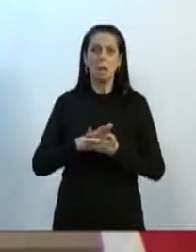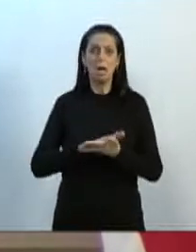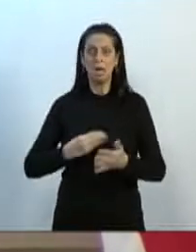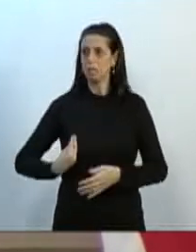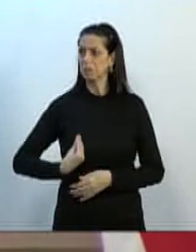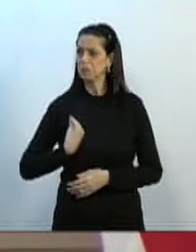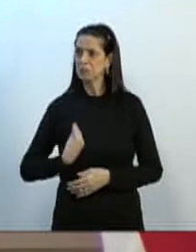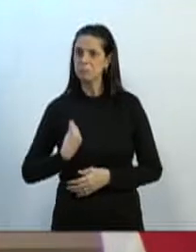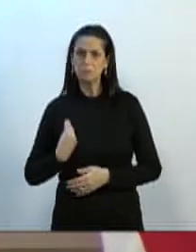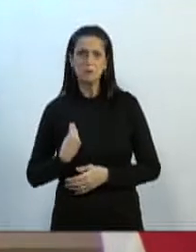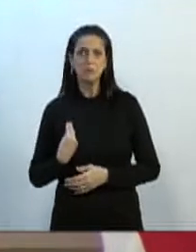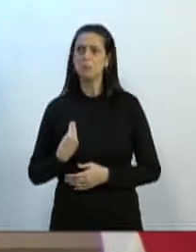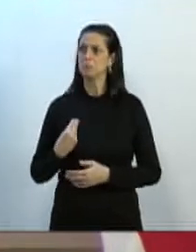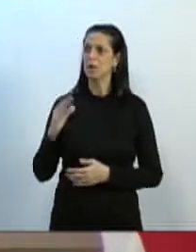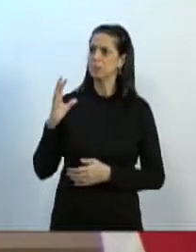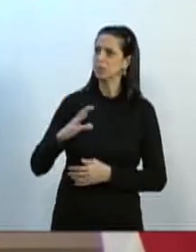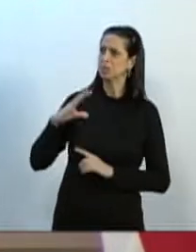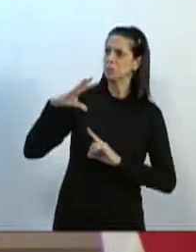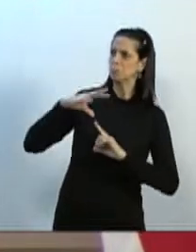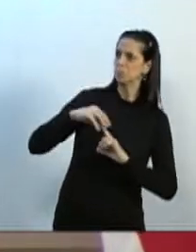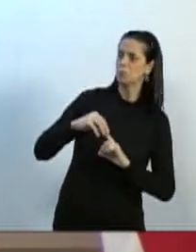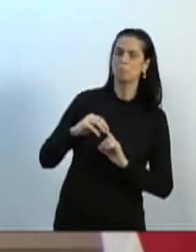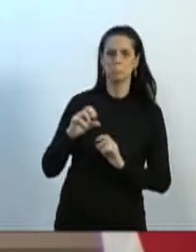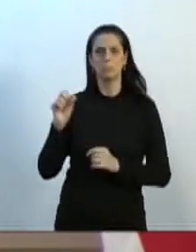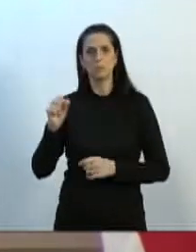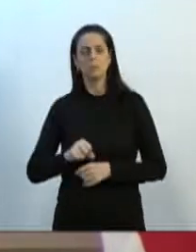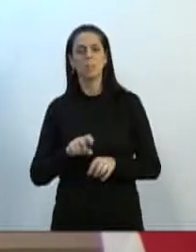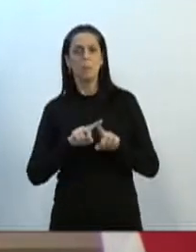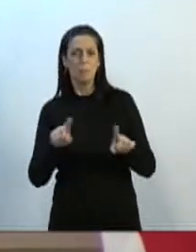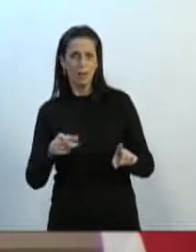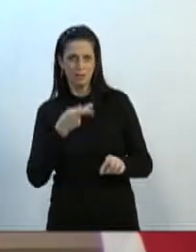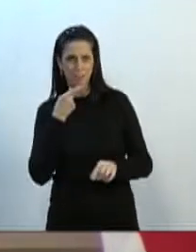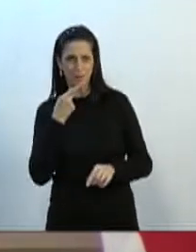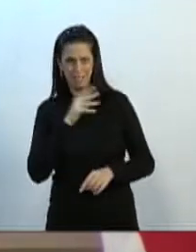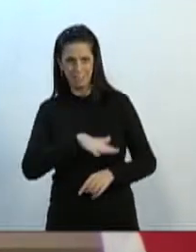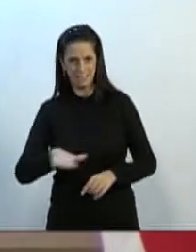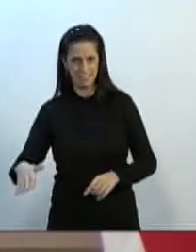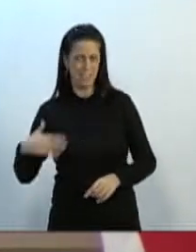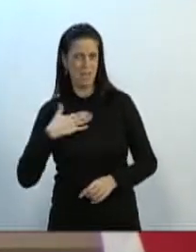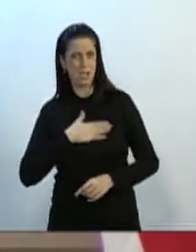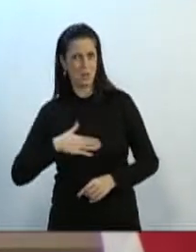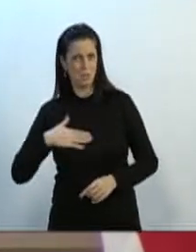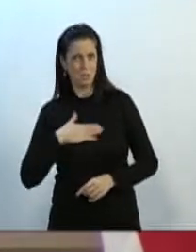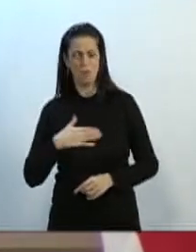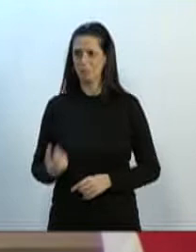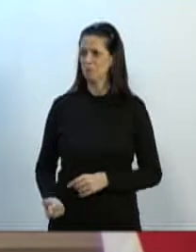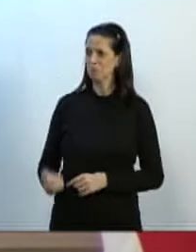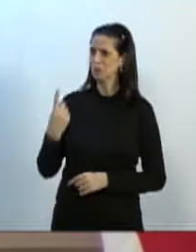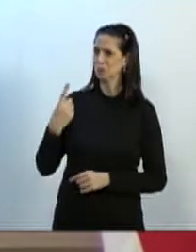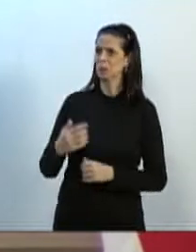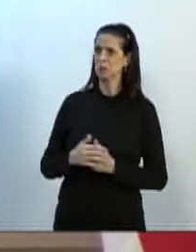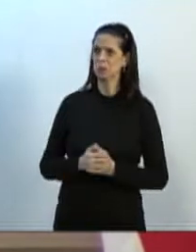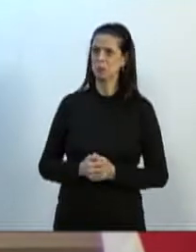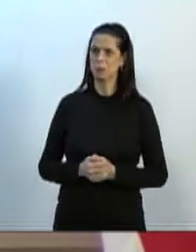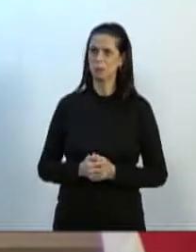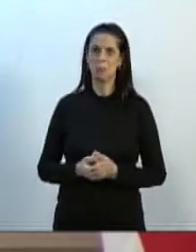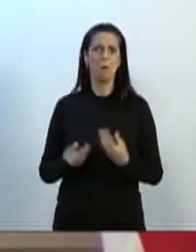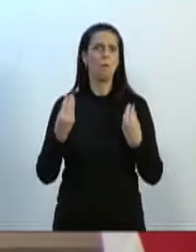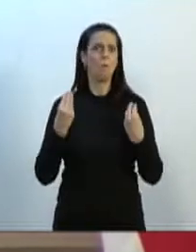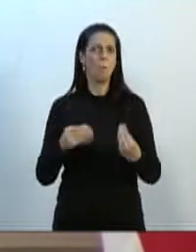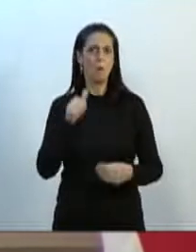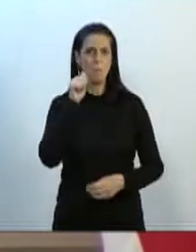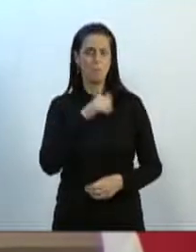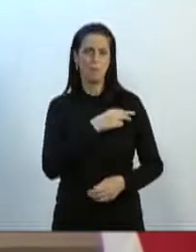uma situação abusiva é um fato. Agora, dizer que as crianças gostam é um absurdo, ainda mais vindo de uma